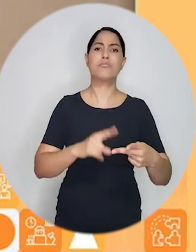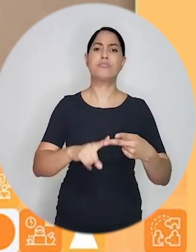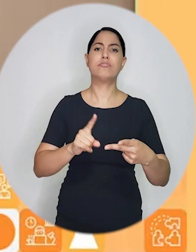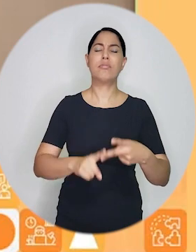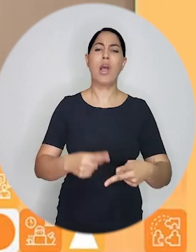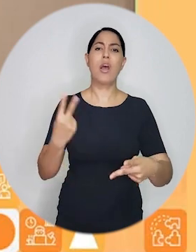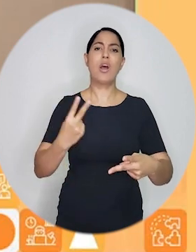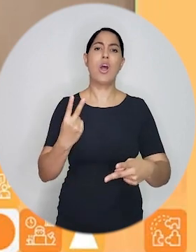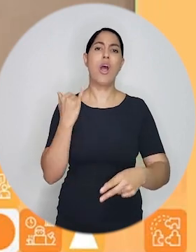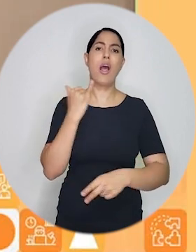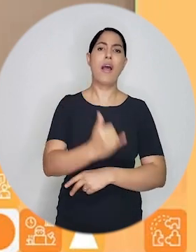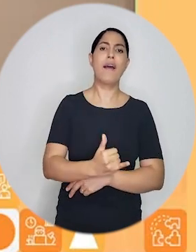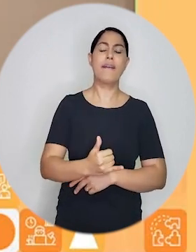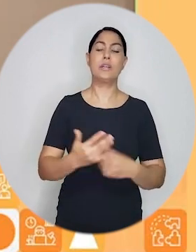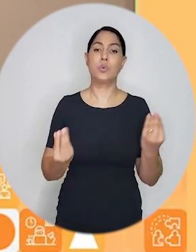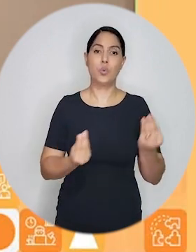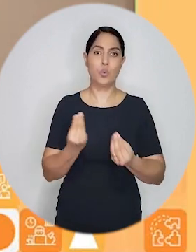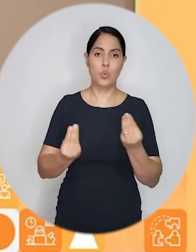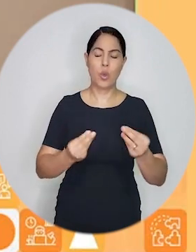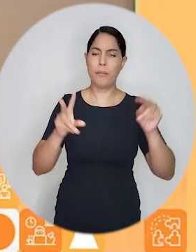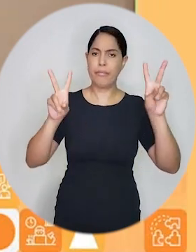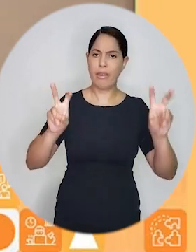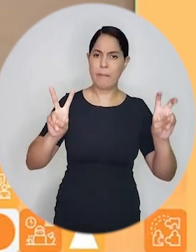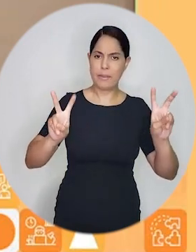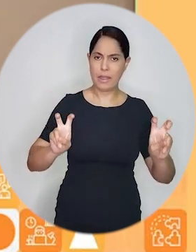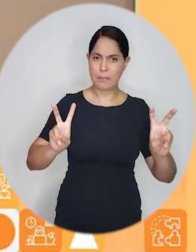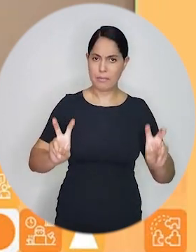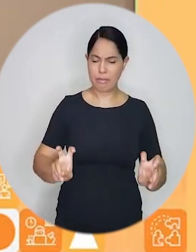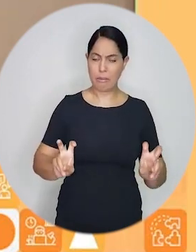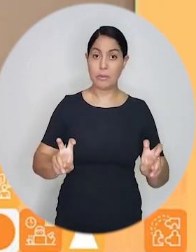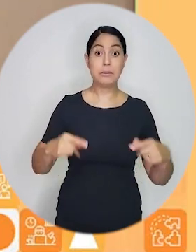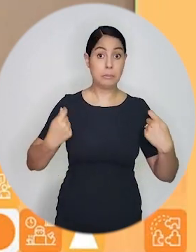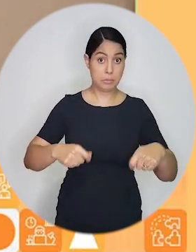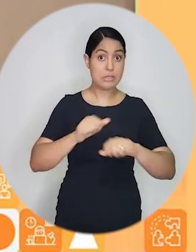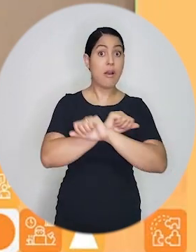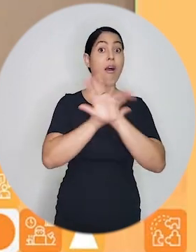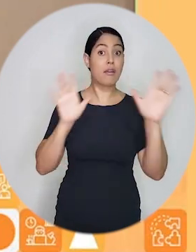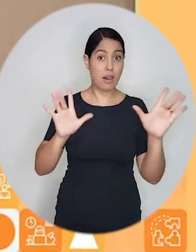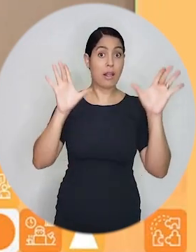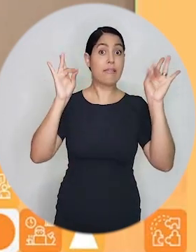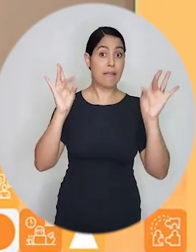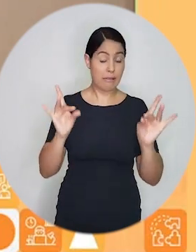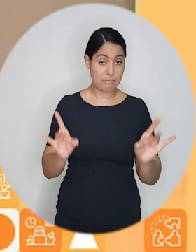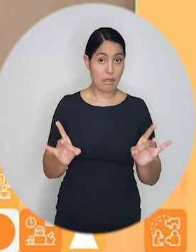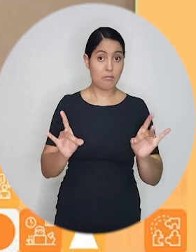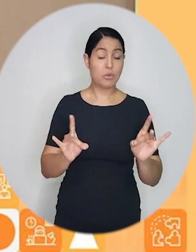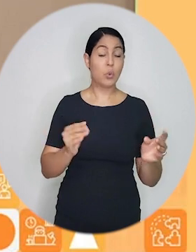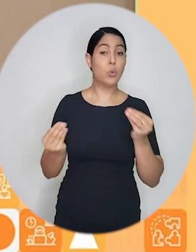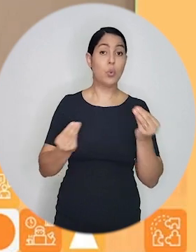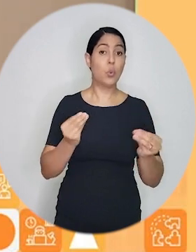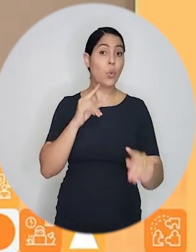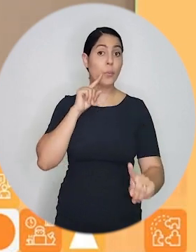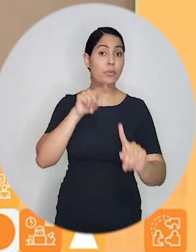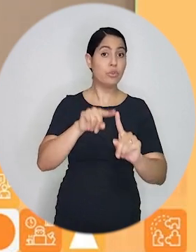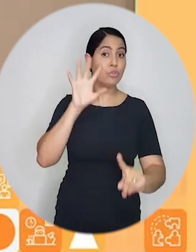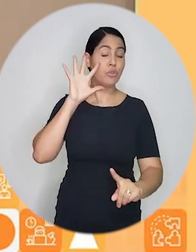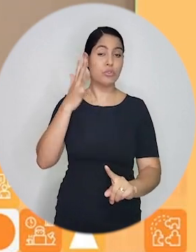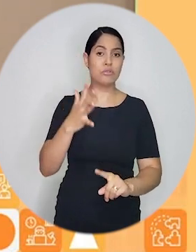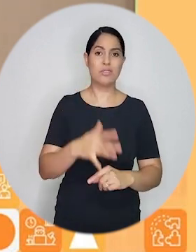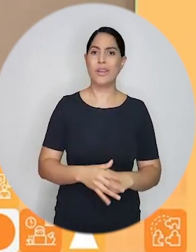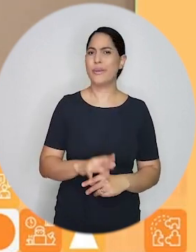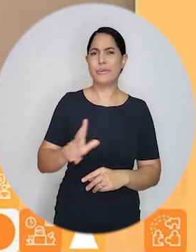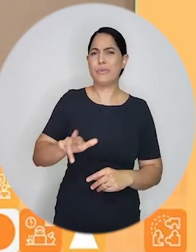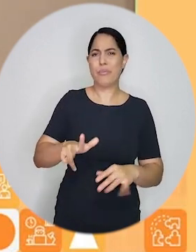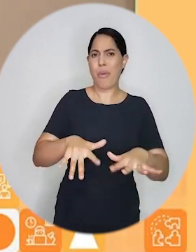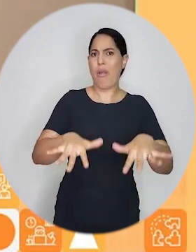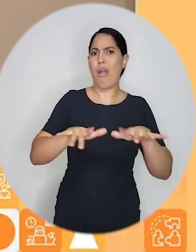segunda chamada. Com relação aos assuntos que vão ser deliberados, precisa estar claro o que é que vai ser decidido ali. Não pode